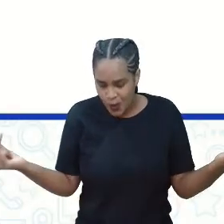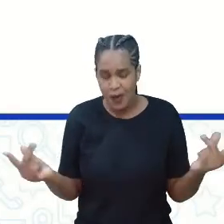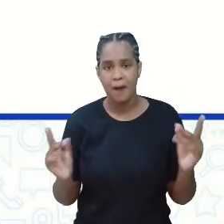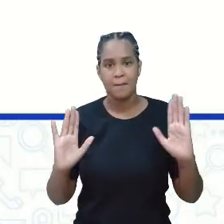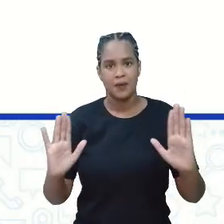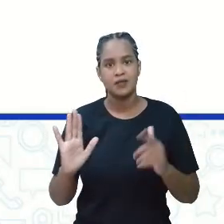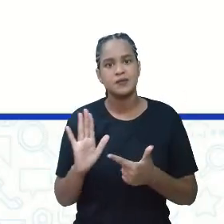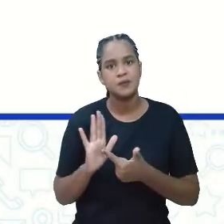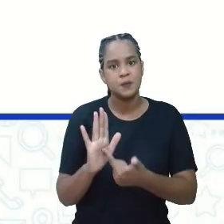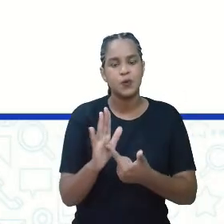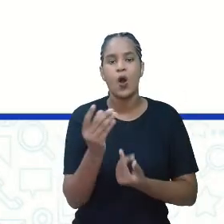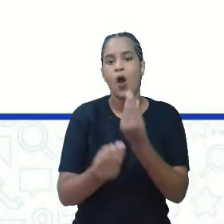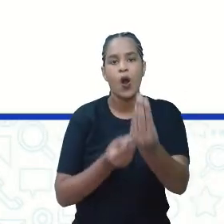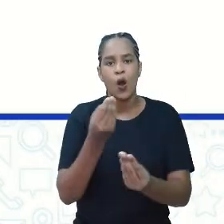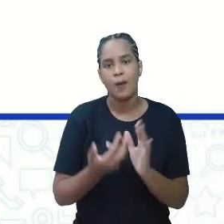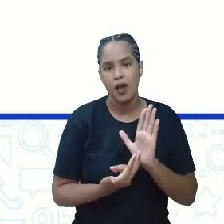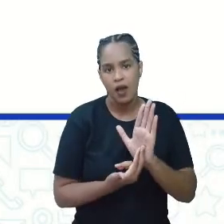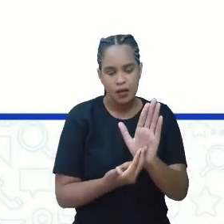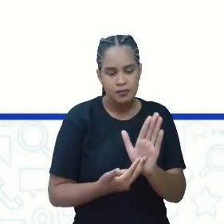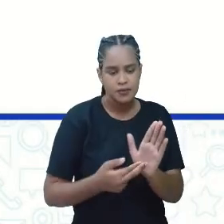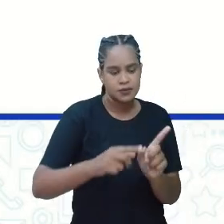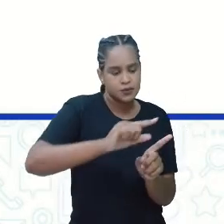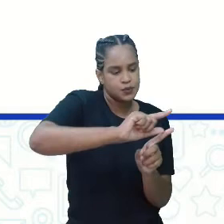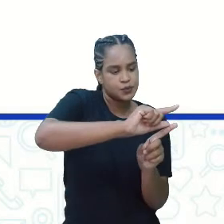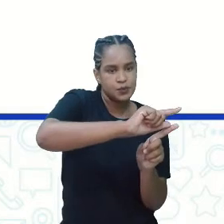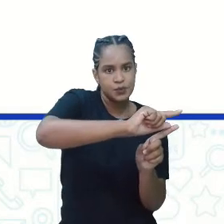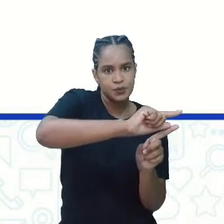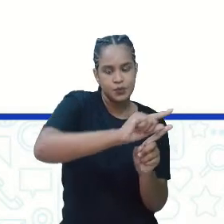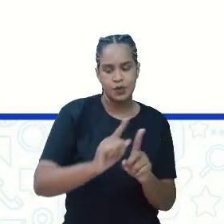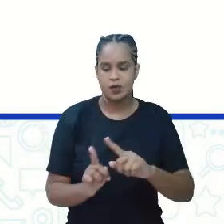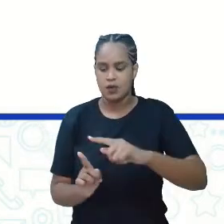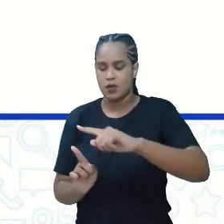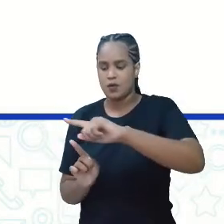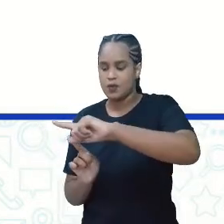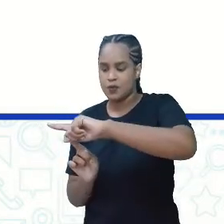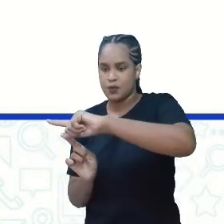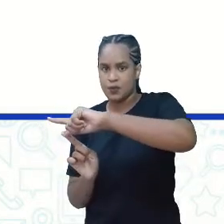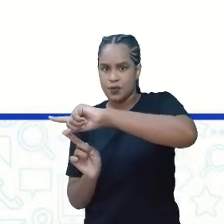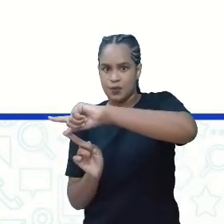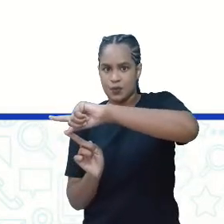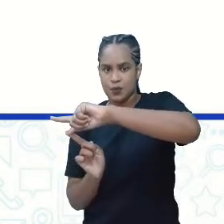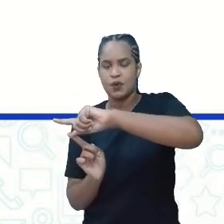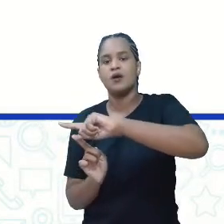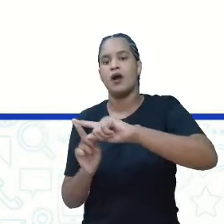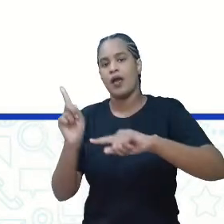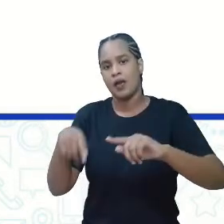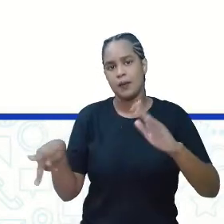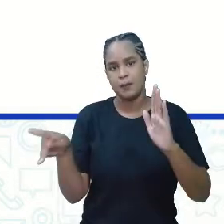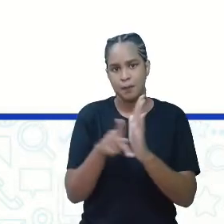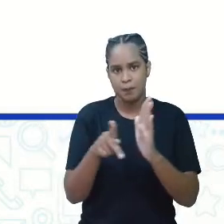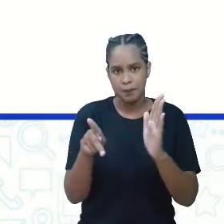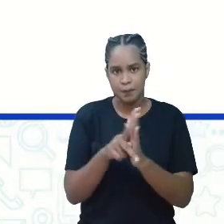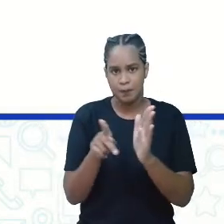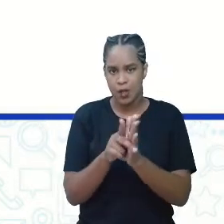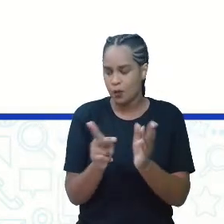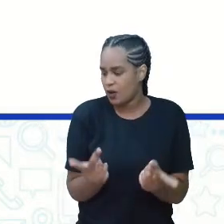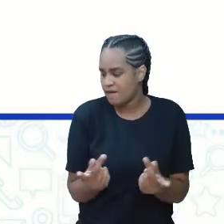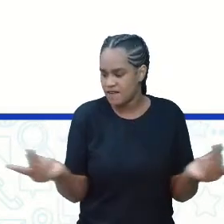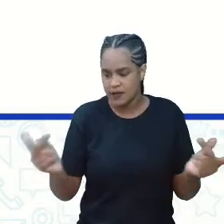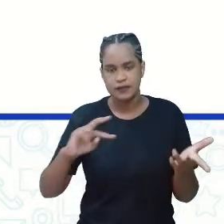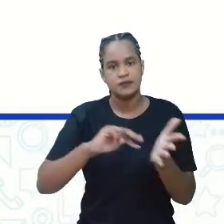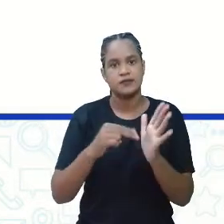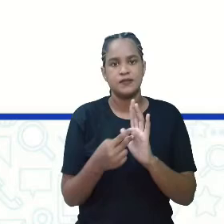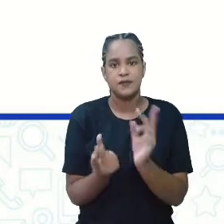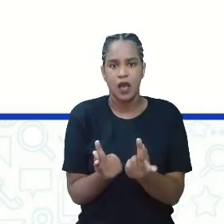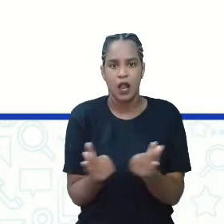infinita e a gente indica como essas duas setinhas, tá? Então cada setinha aí indica o infinito para ambos os